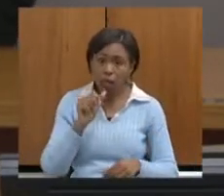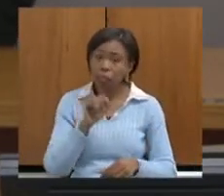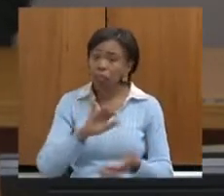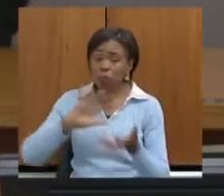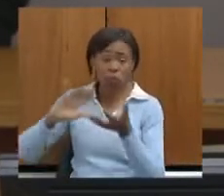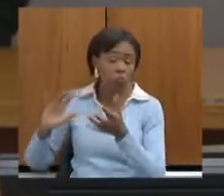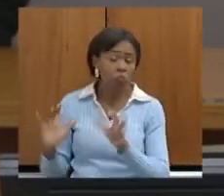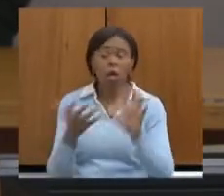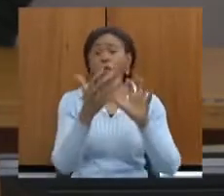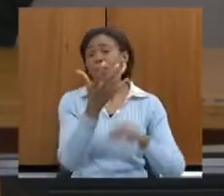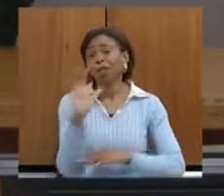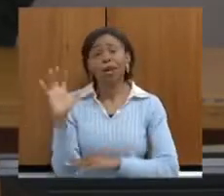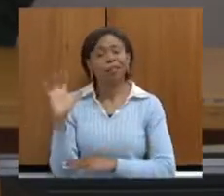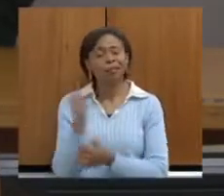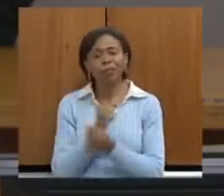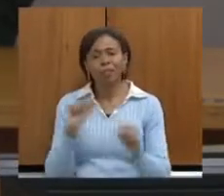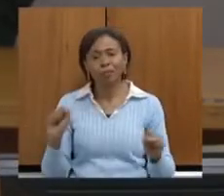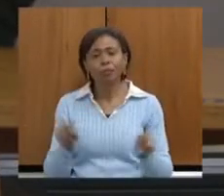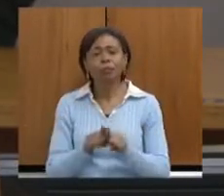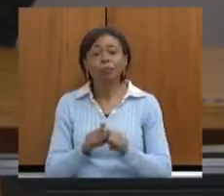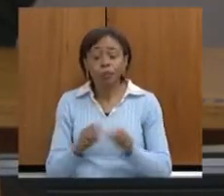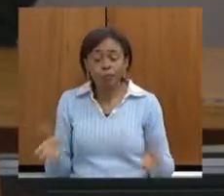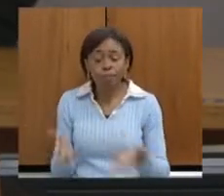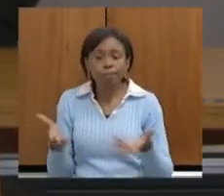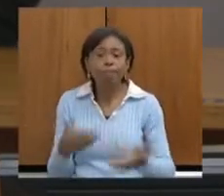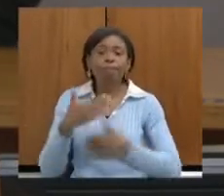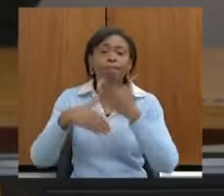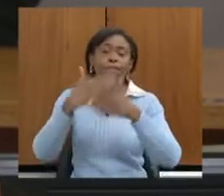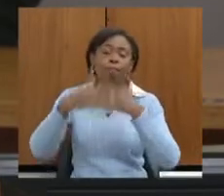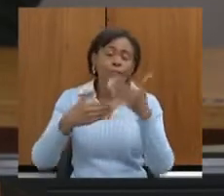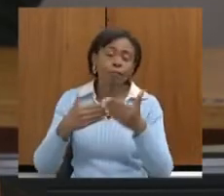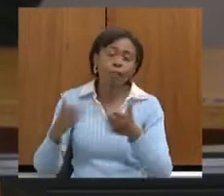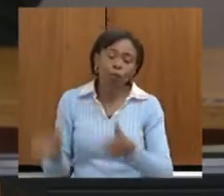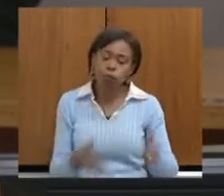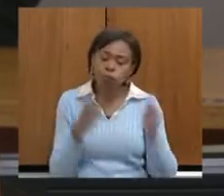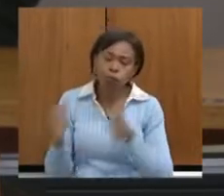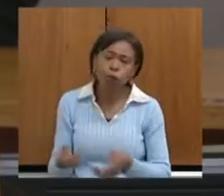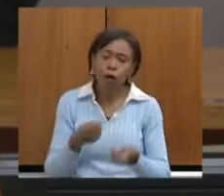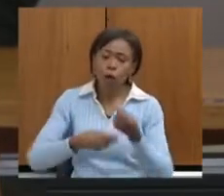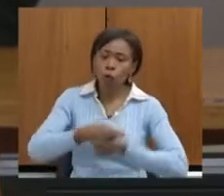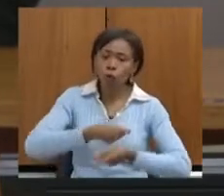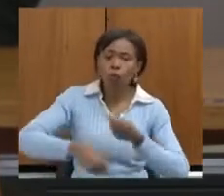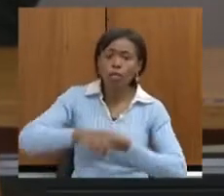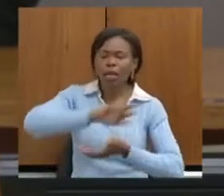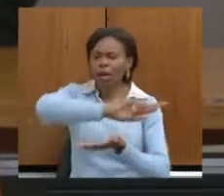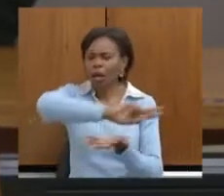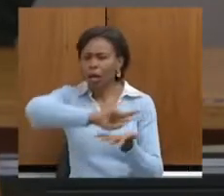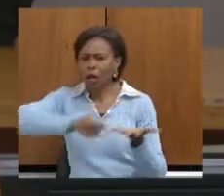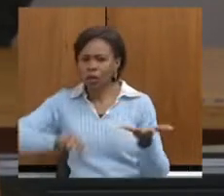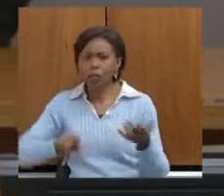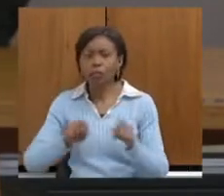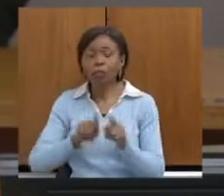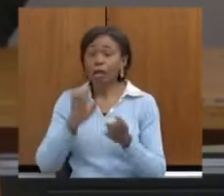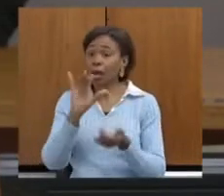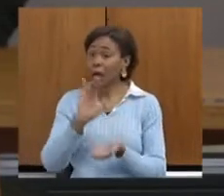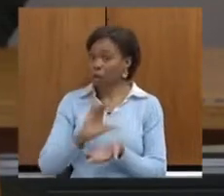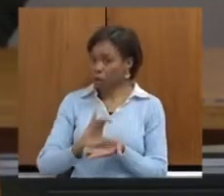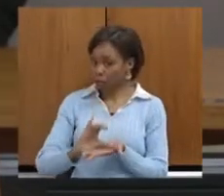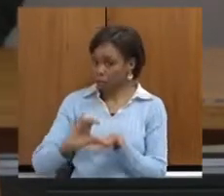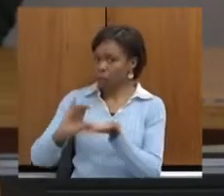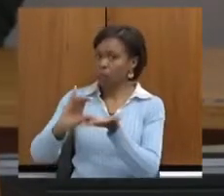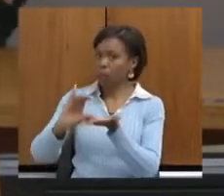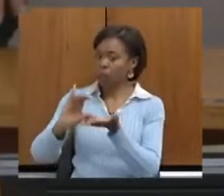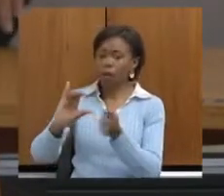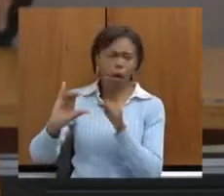o incentivo à economia a produção EA diversificação a indenização E aí a gente